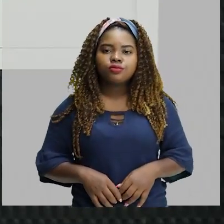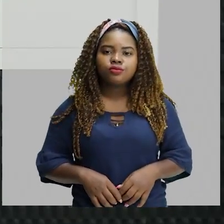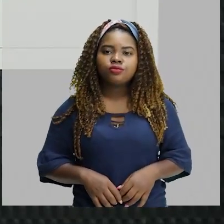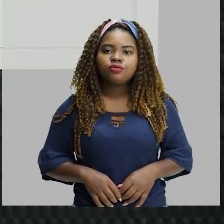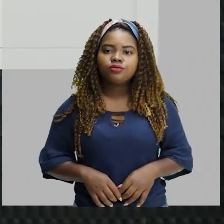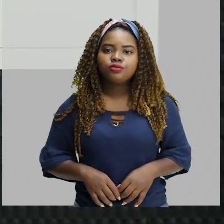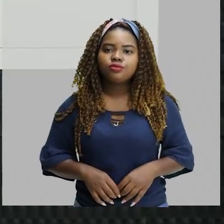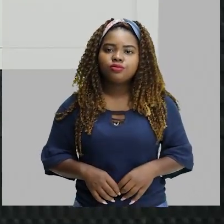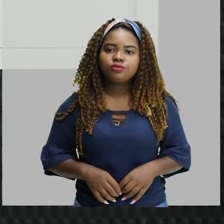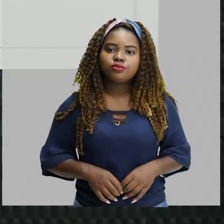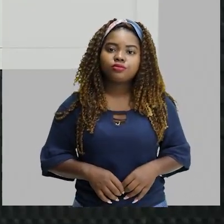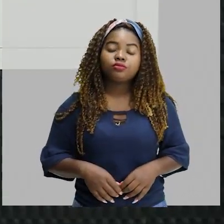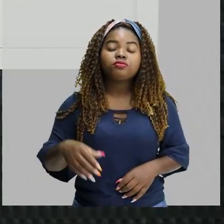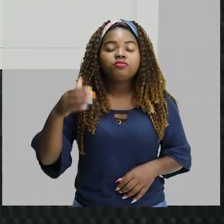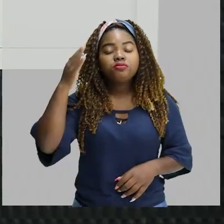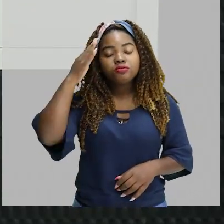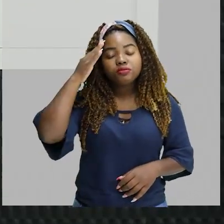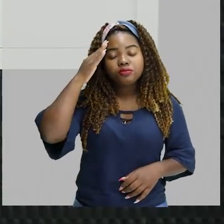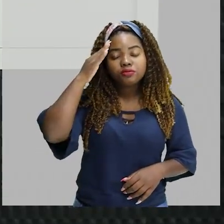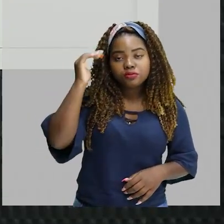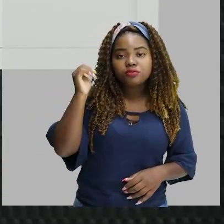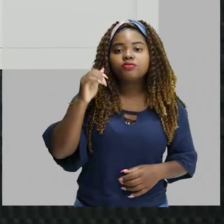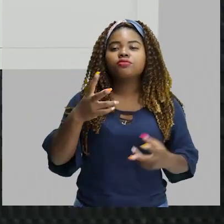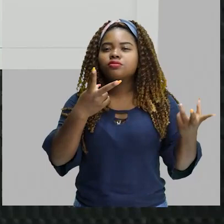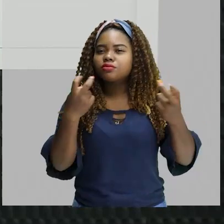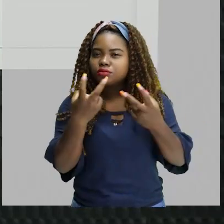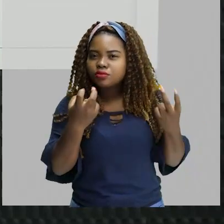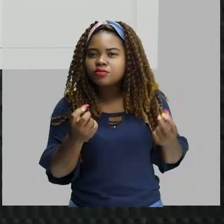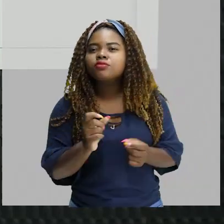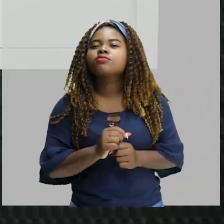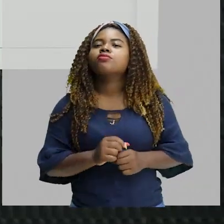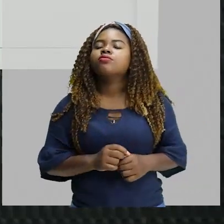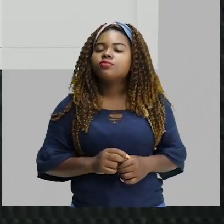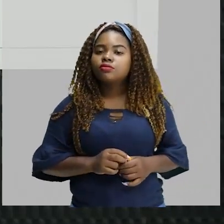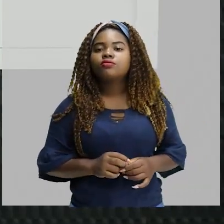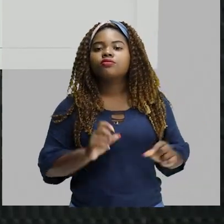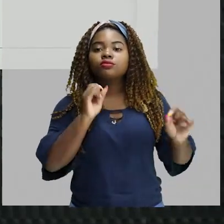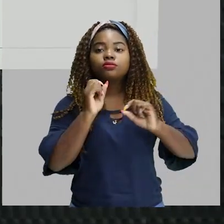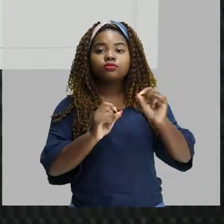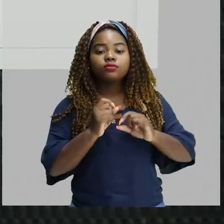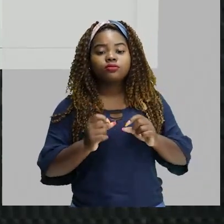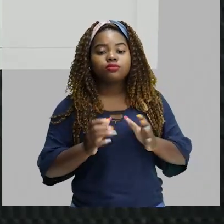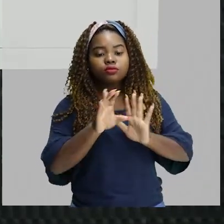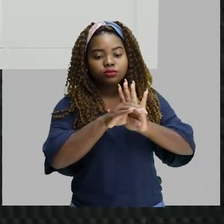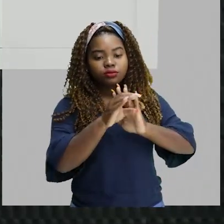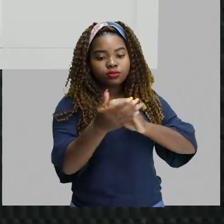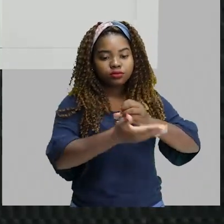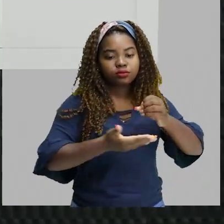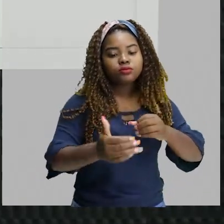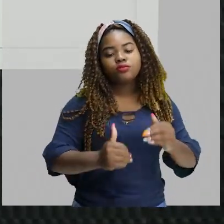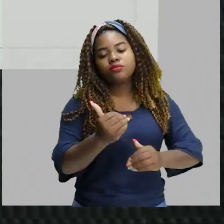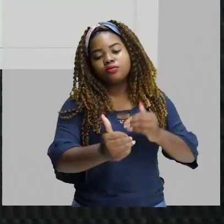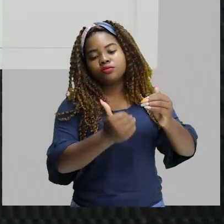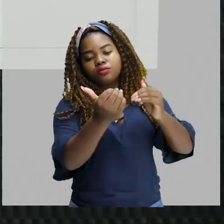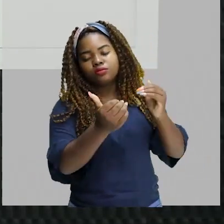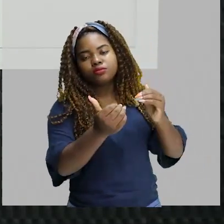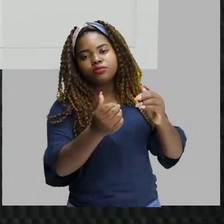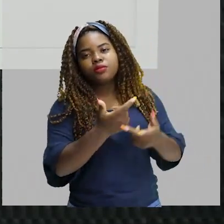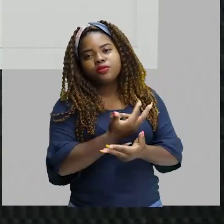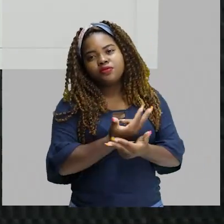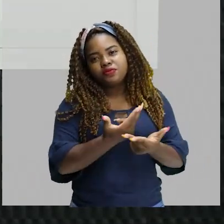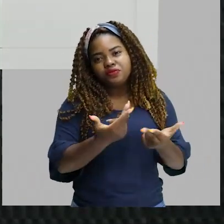obviamente. Você já percebeu que nestes conceitos básicos nós vamos desenvolver uma